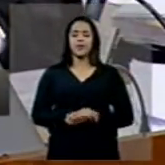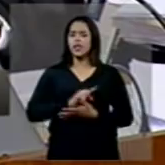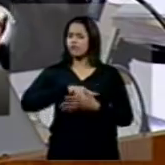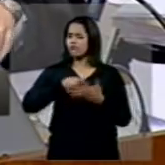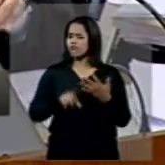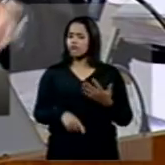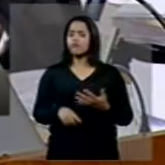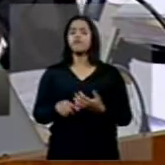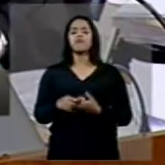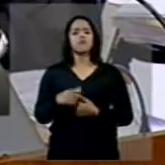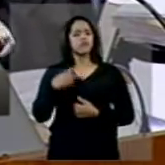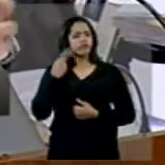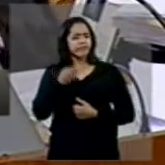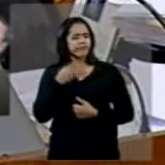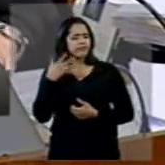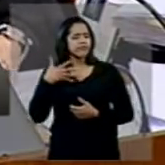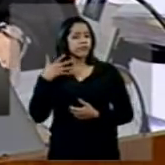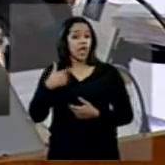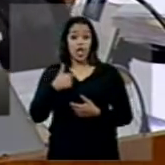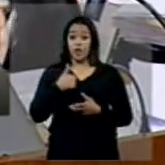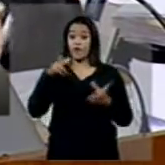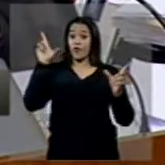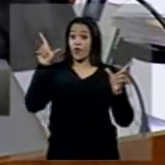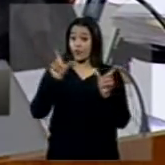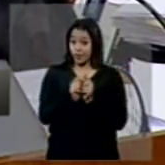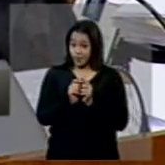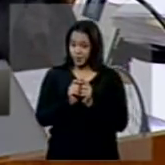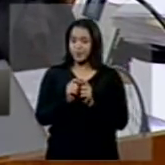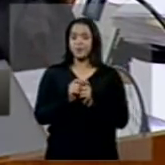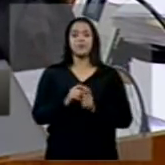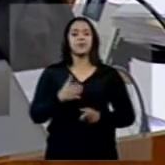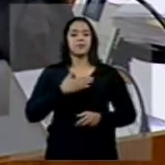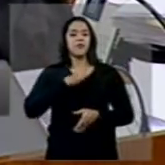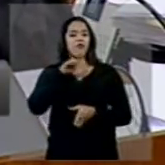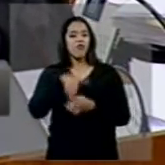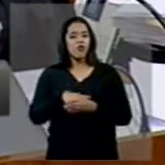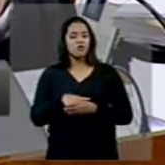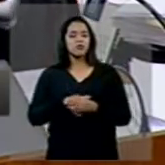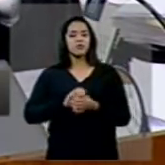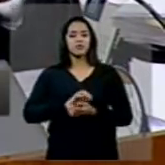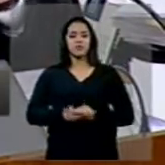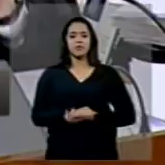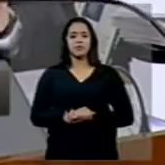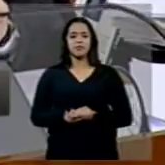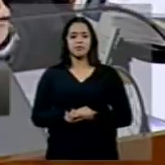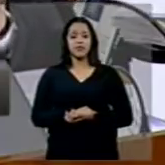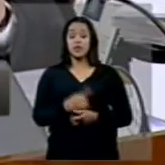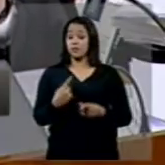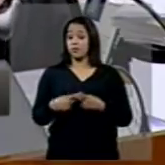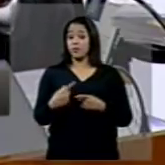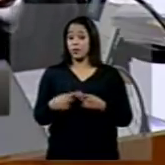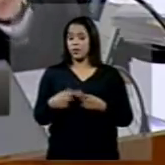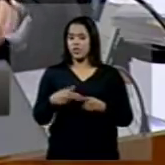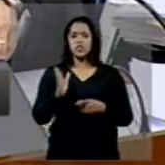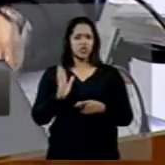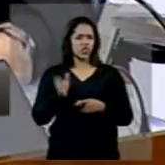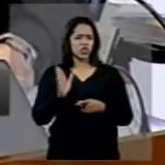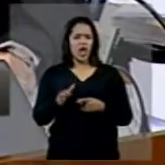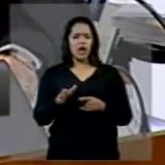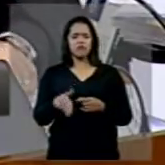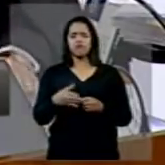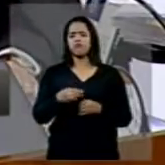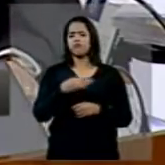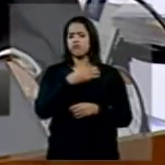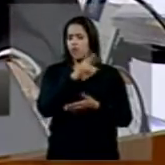Público. Presidente, eu vou resumir o voto em virtude das questões já bem colocadas